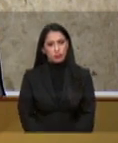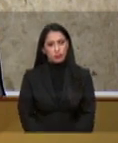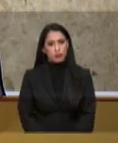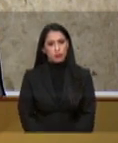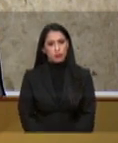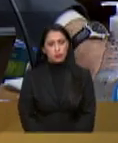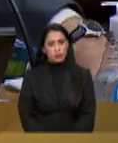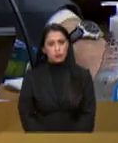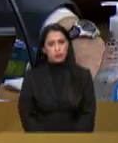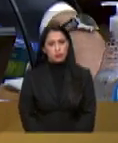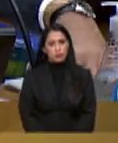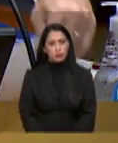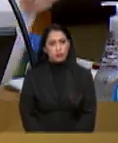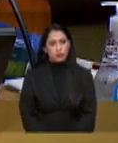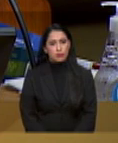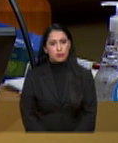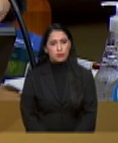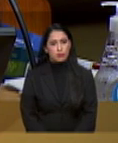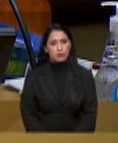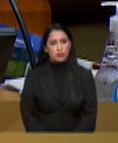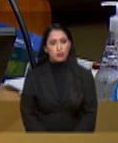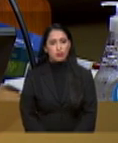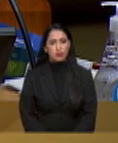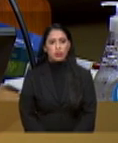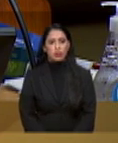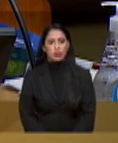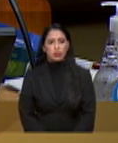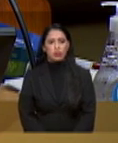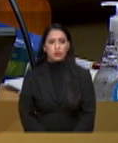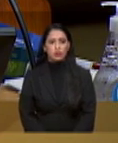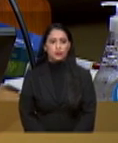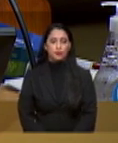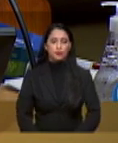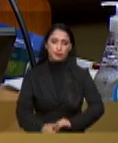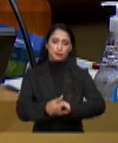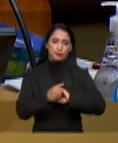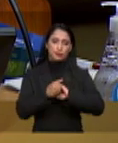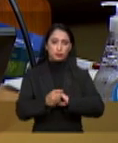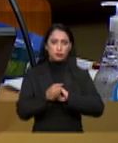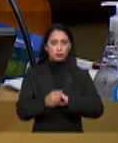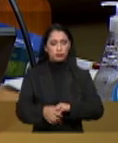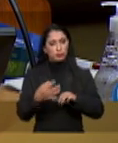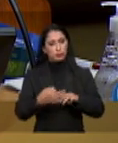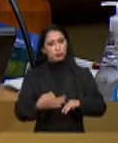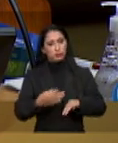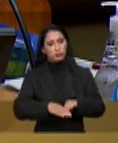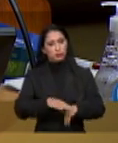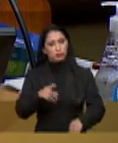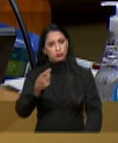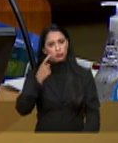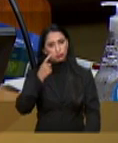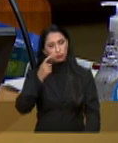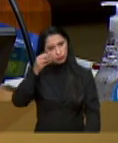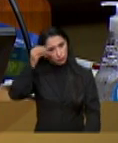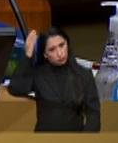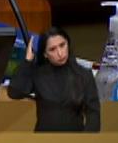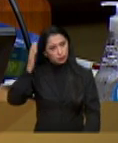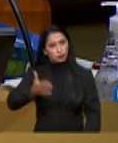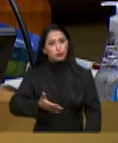Minha saudação, excelentíssimo senhor presidente, ministro Luiz Fux. O ministro